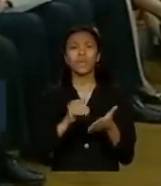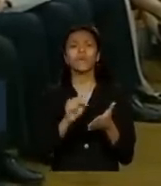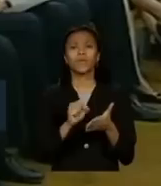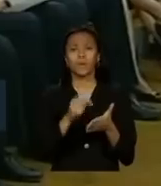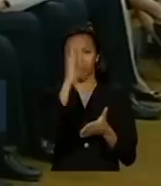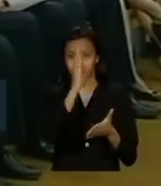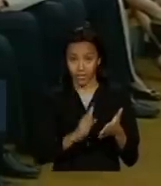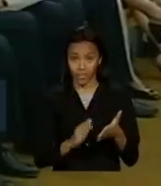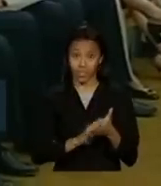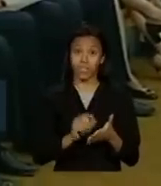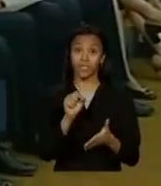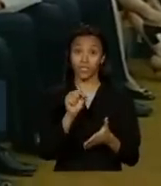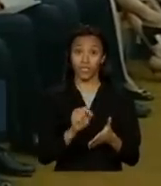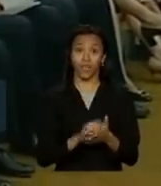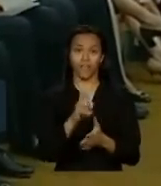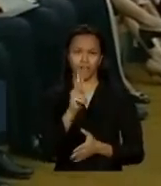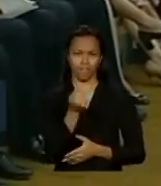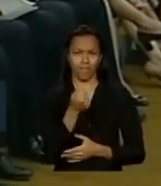do David